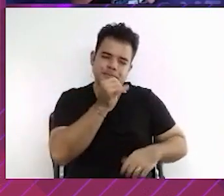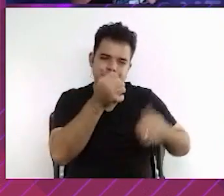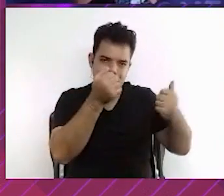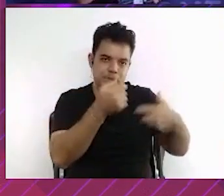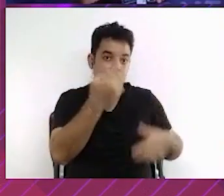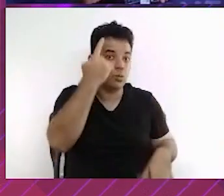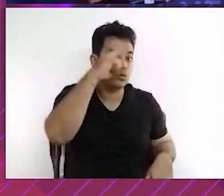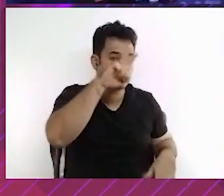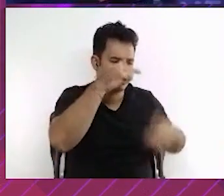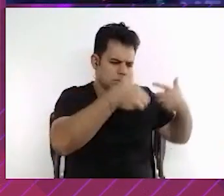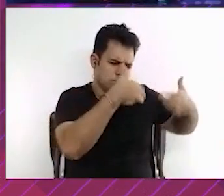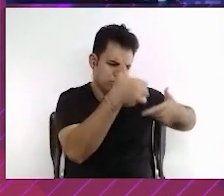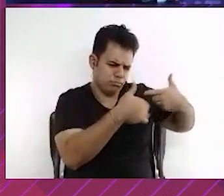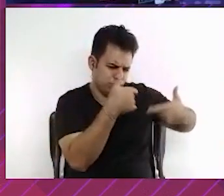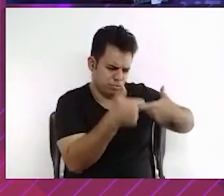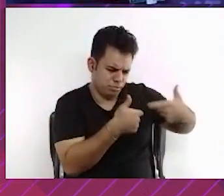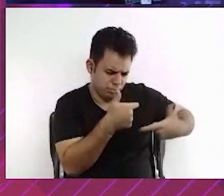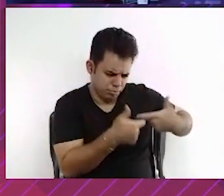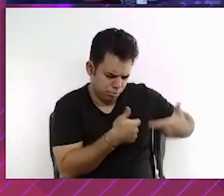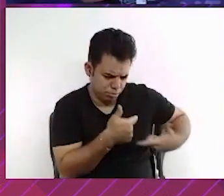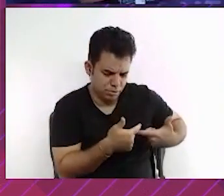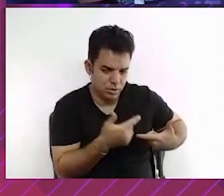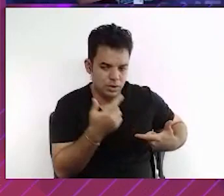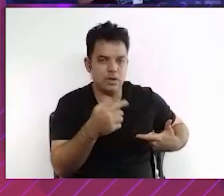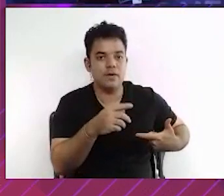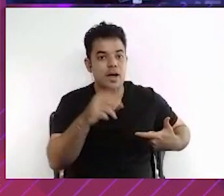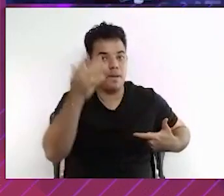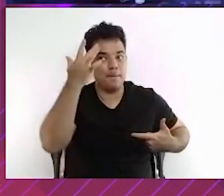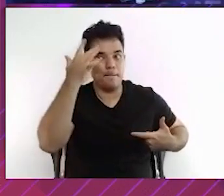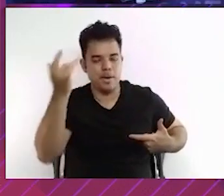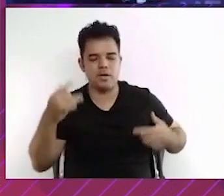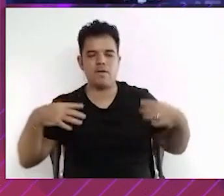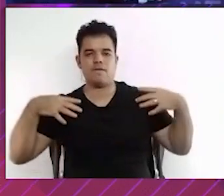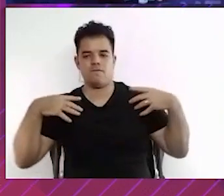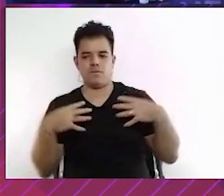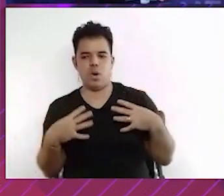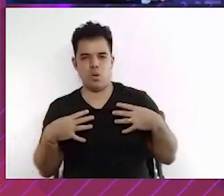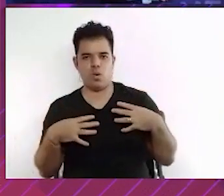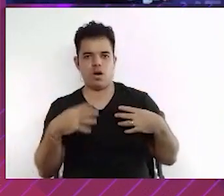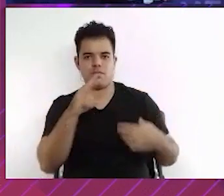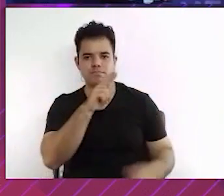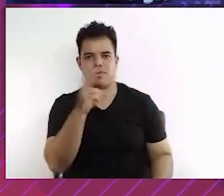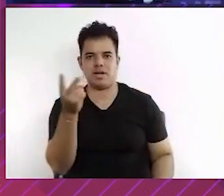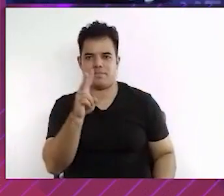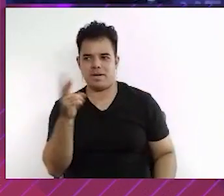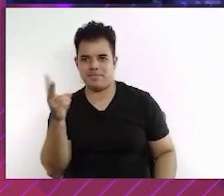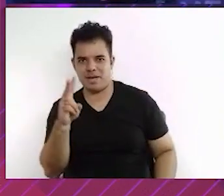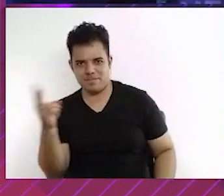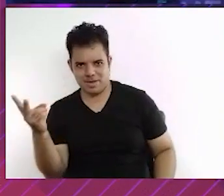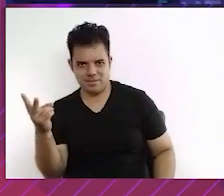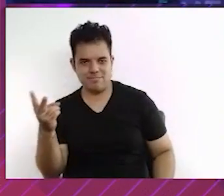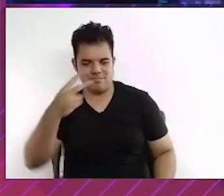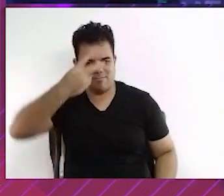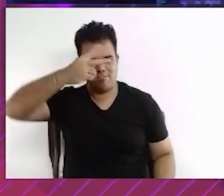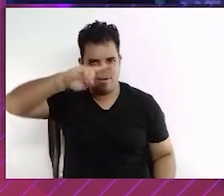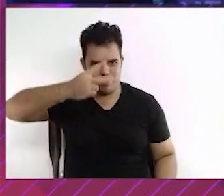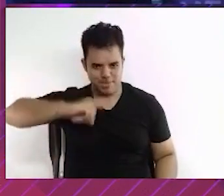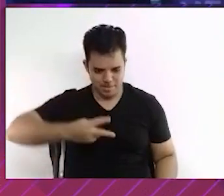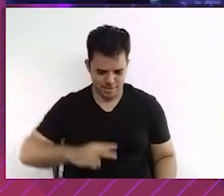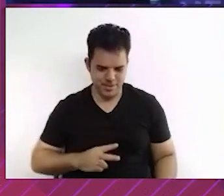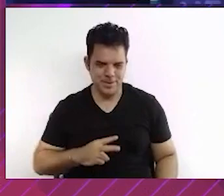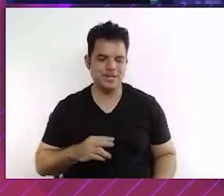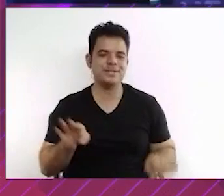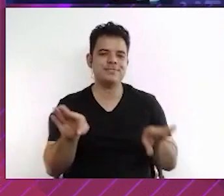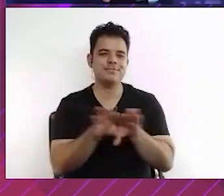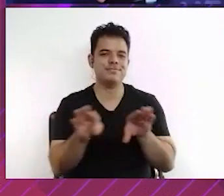dia, folgar o outro dia. Então, ele vai só trabalhar dias pares e ímpares. Se você pensar, hoje, por exemplo,